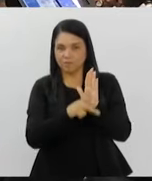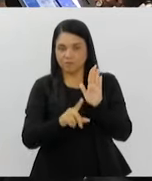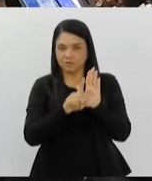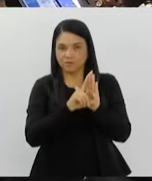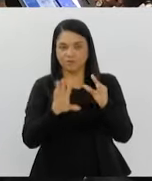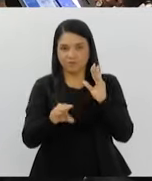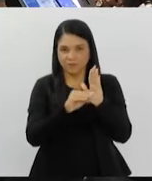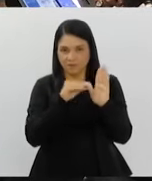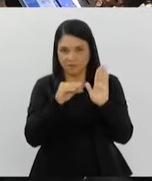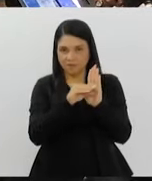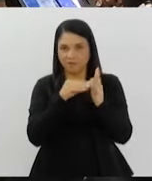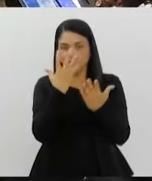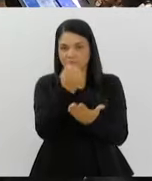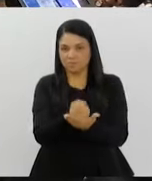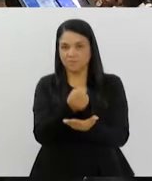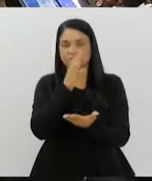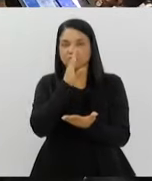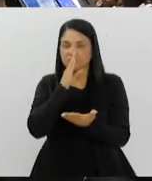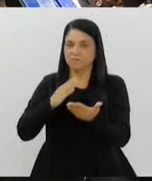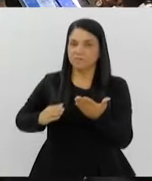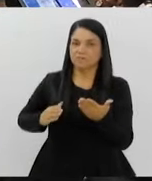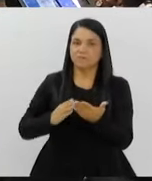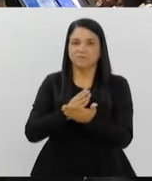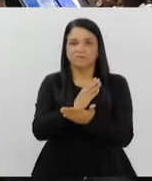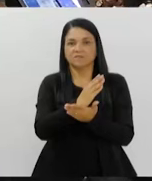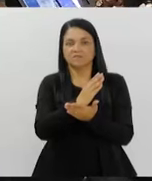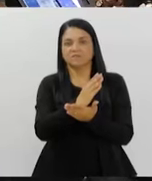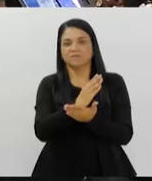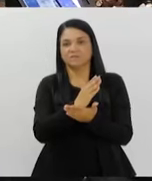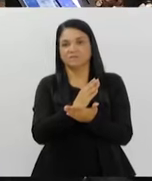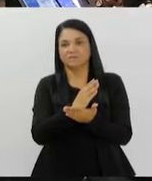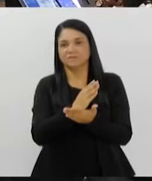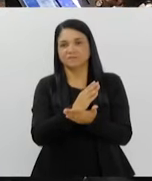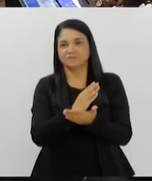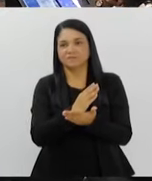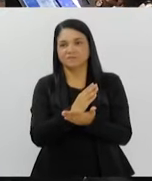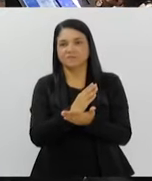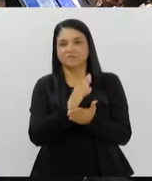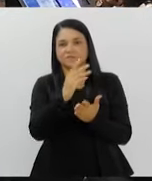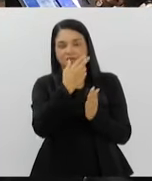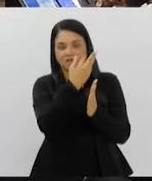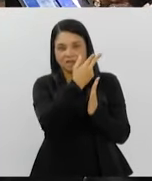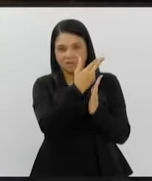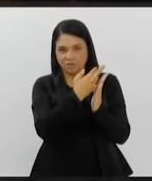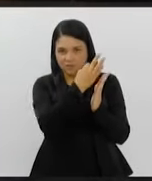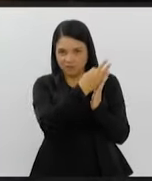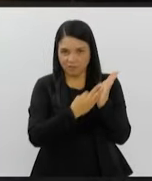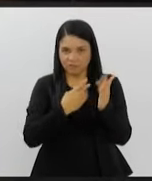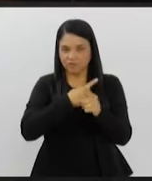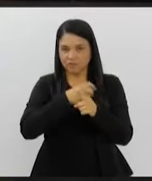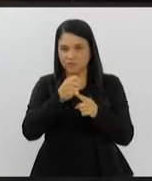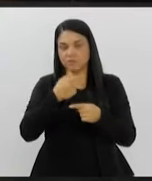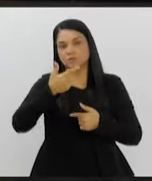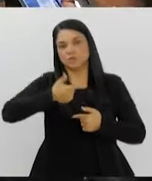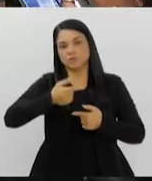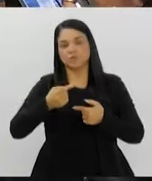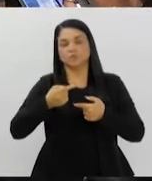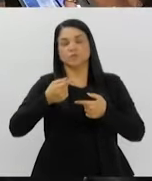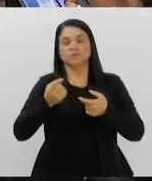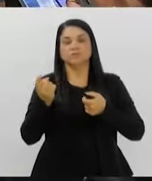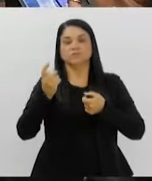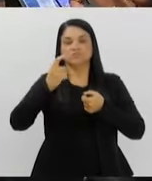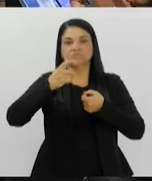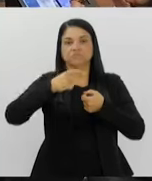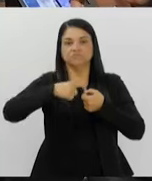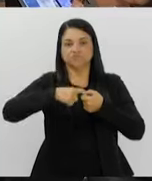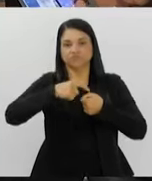emendado. Os senhores que aprovam, permaneçam como estão. Aprovado. Vai a redação do vencido para a segunda discussão. Senhor presidente,